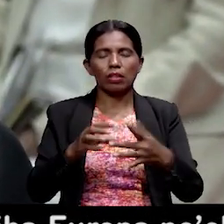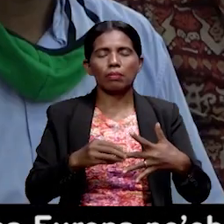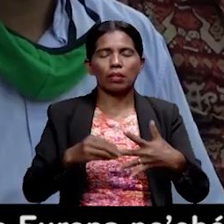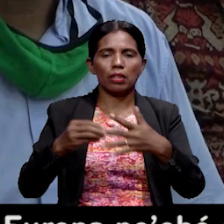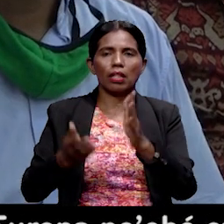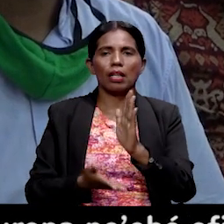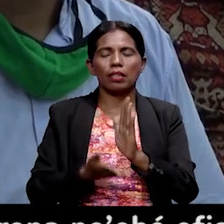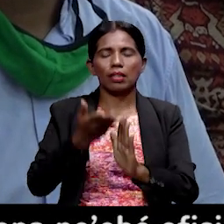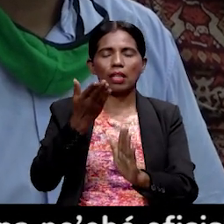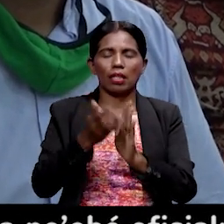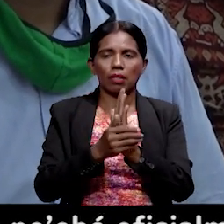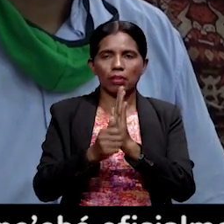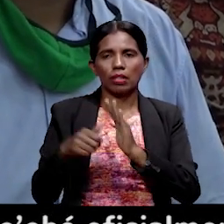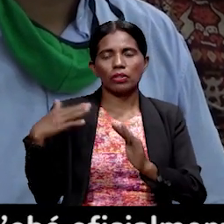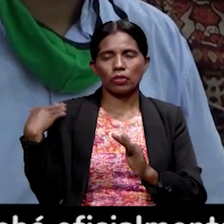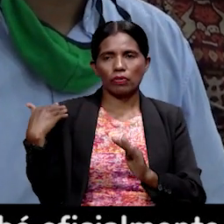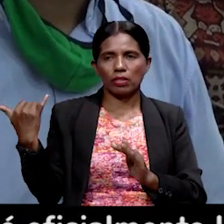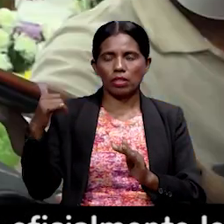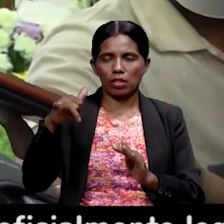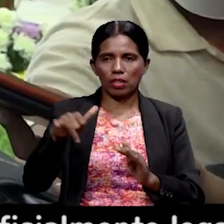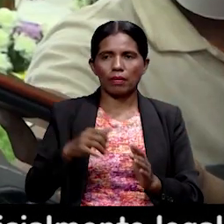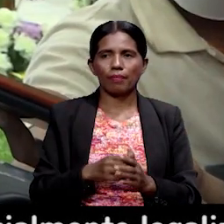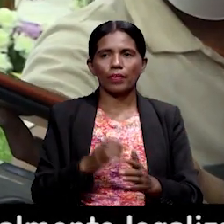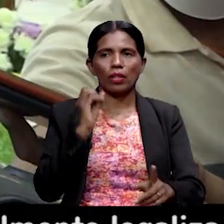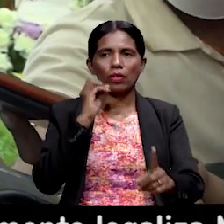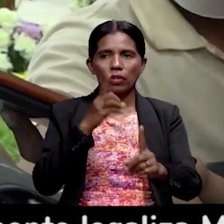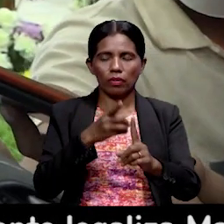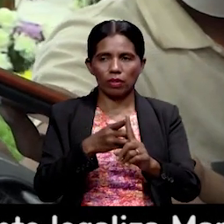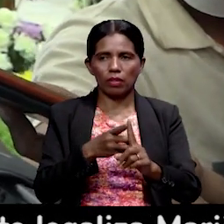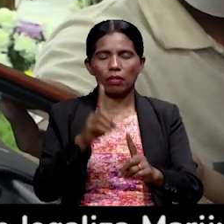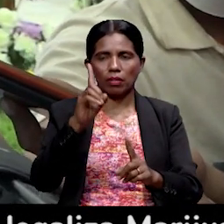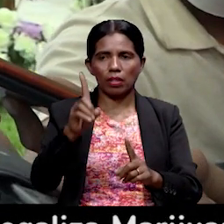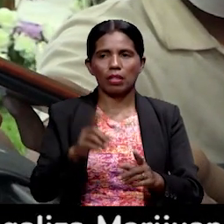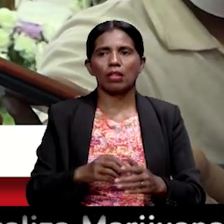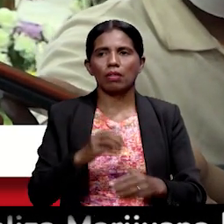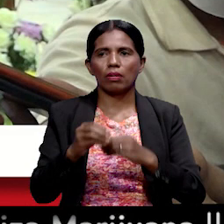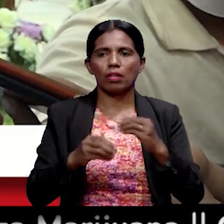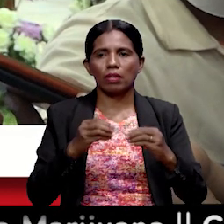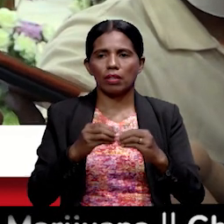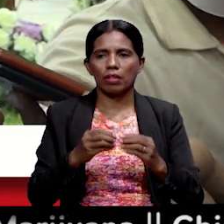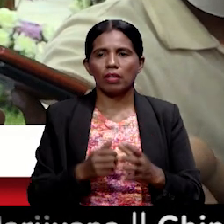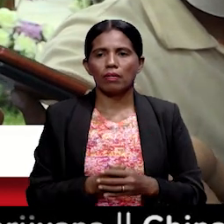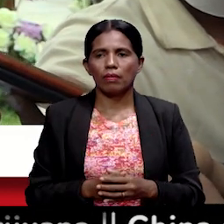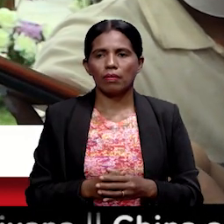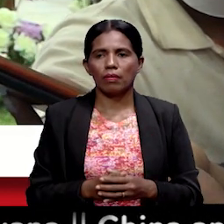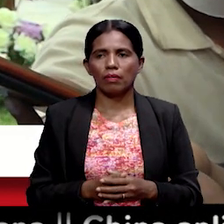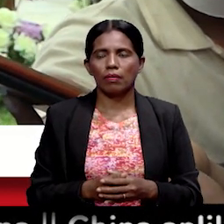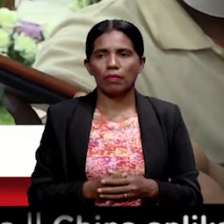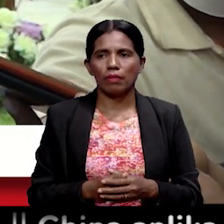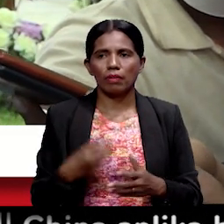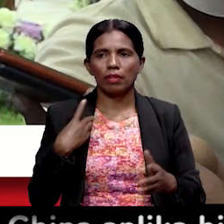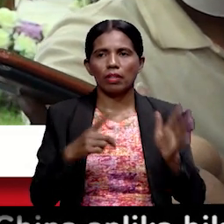hasai capacidade foi ensai sira. O objetivo ida, katak, momen ita tuma hatudu